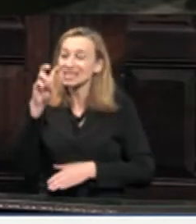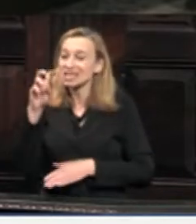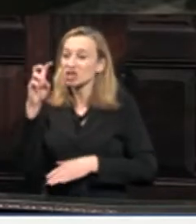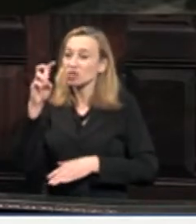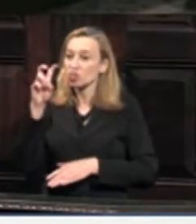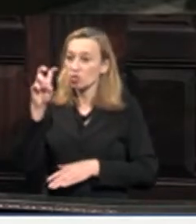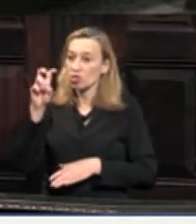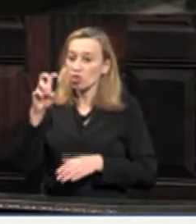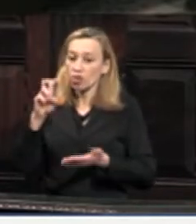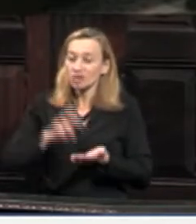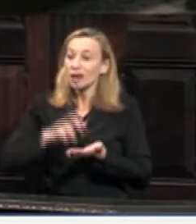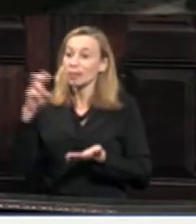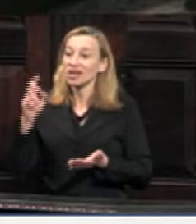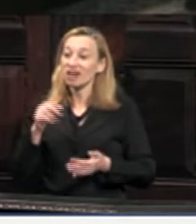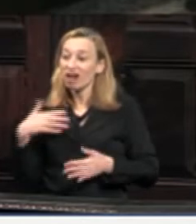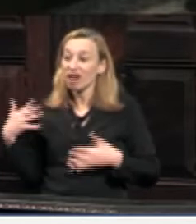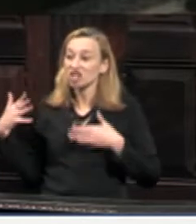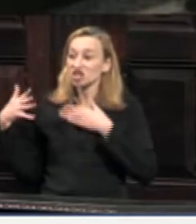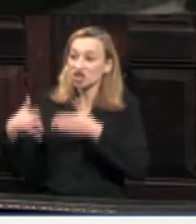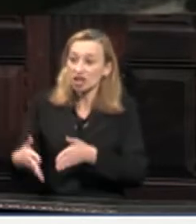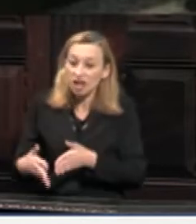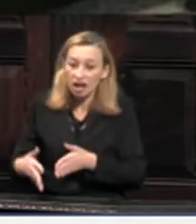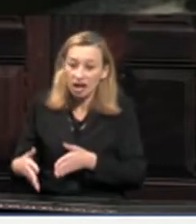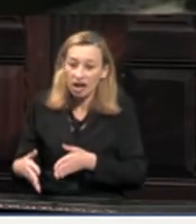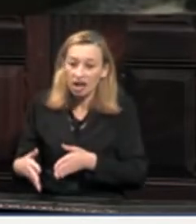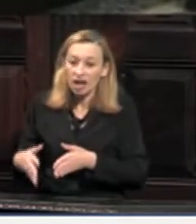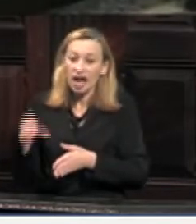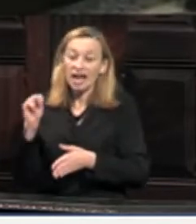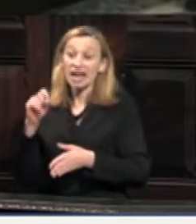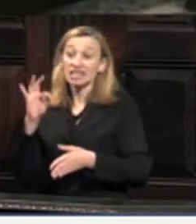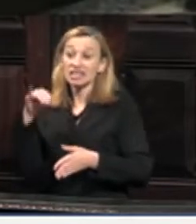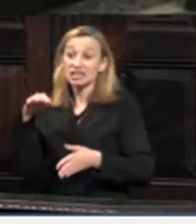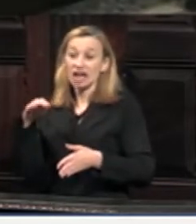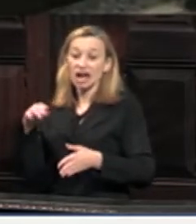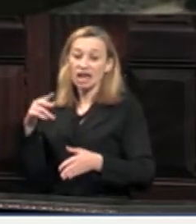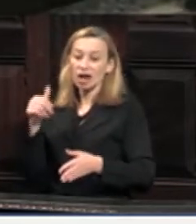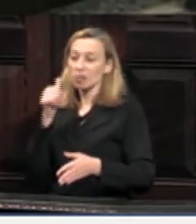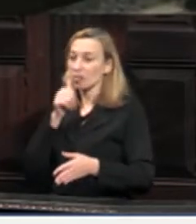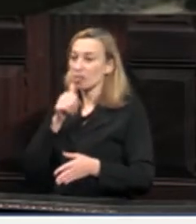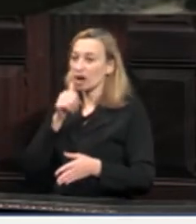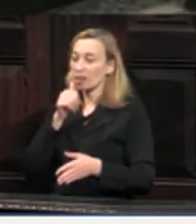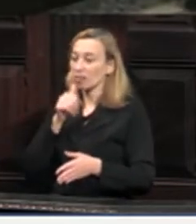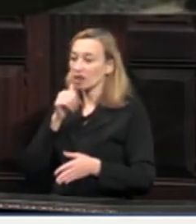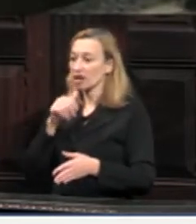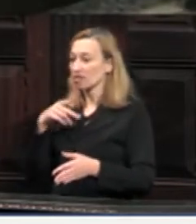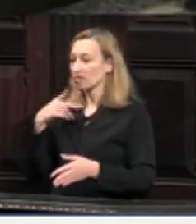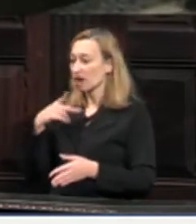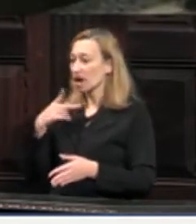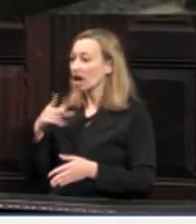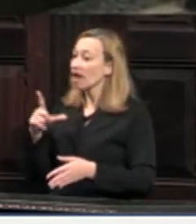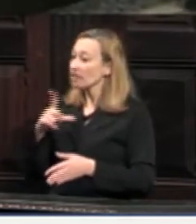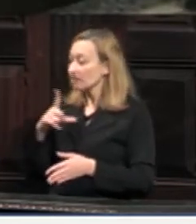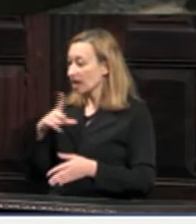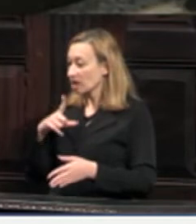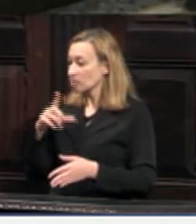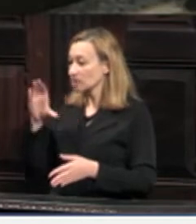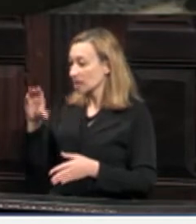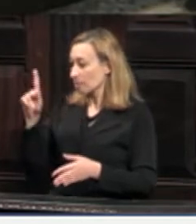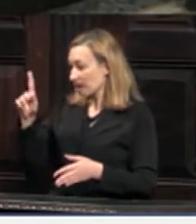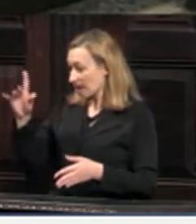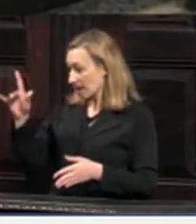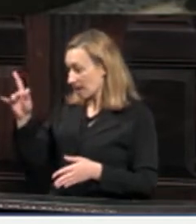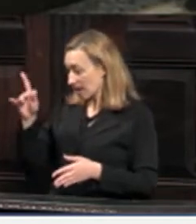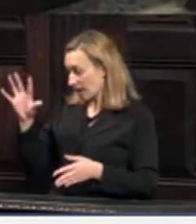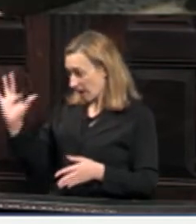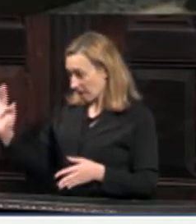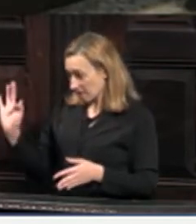unidade hospitalar e aí o assistente diz o seguinte: tem o SISMORTE, que é o CISREG, e a pessoa diz,